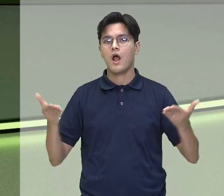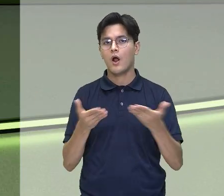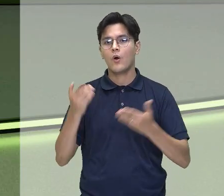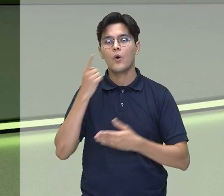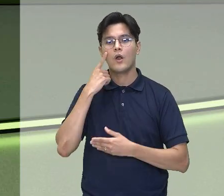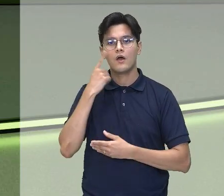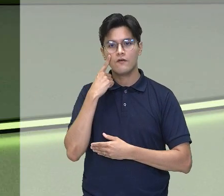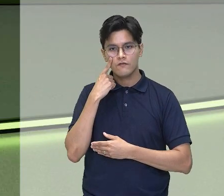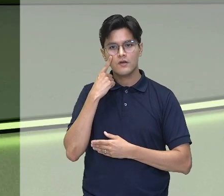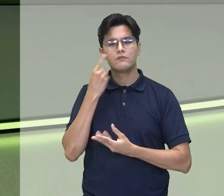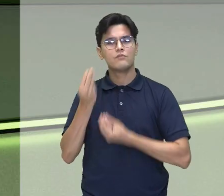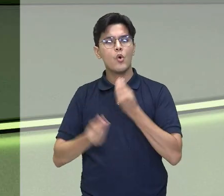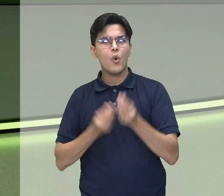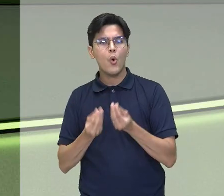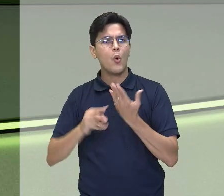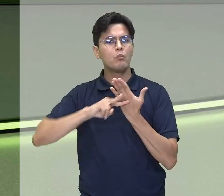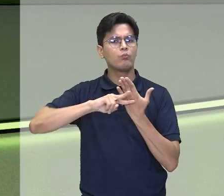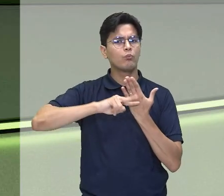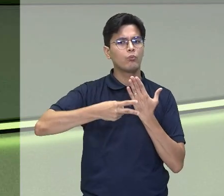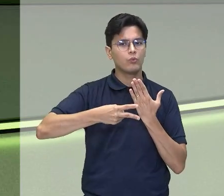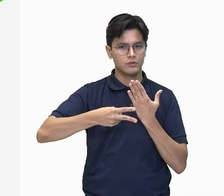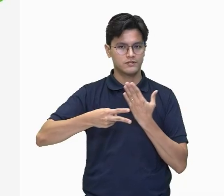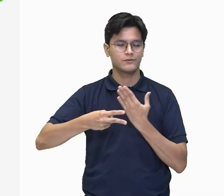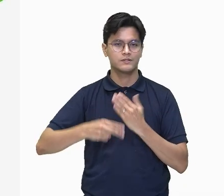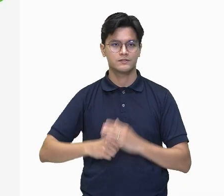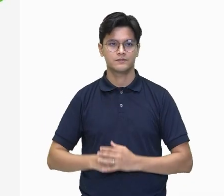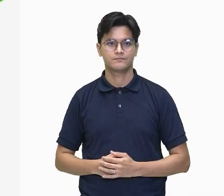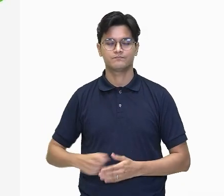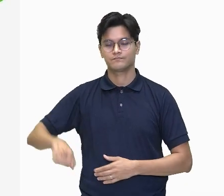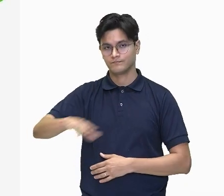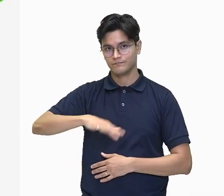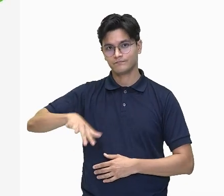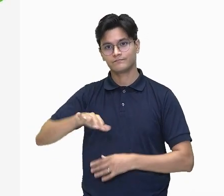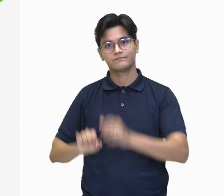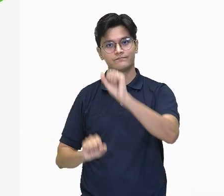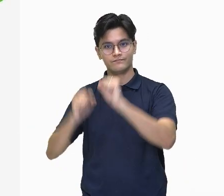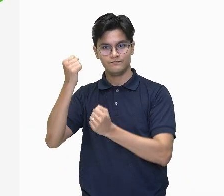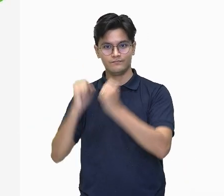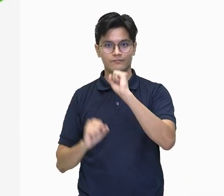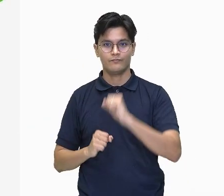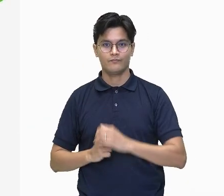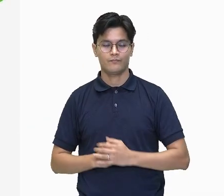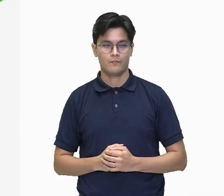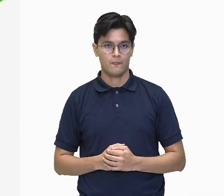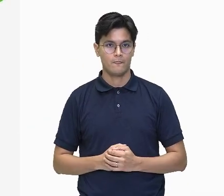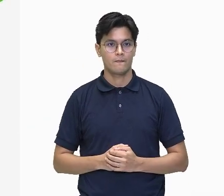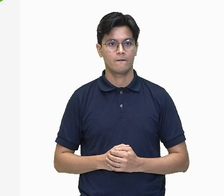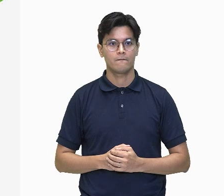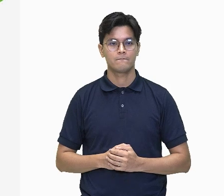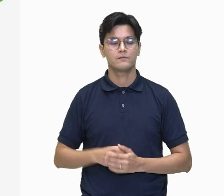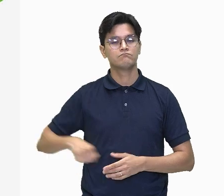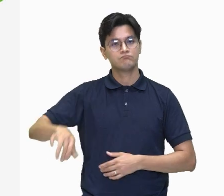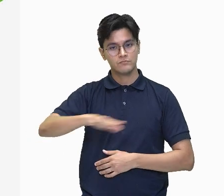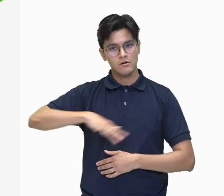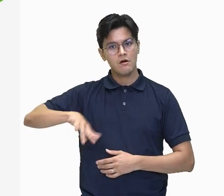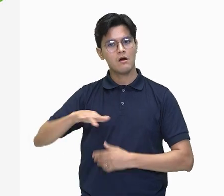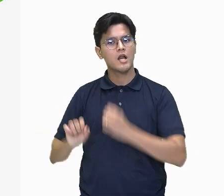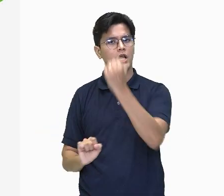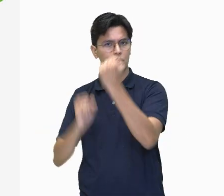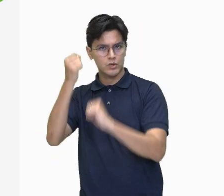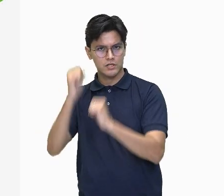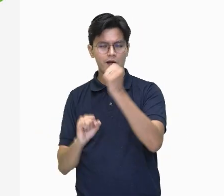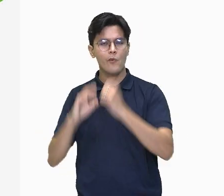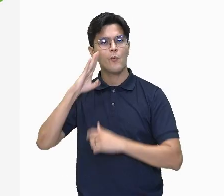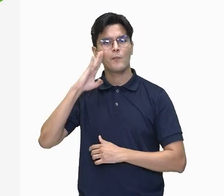das invenções de Watt na indústria. Bem, na indústria, principalmente na indústria